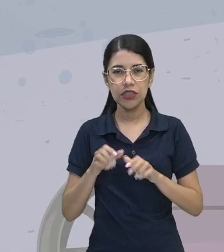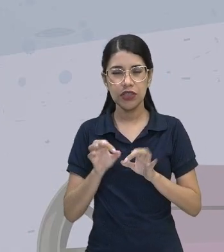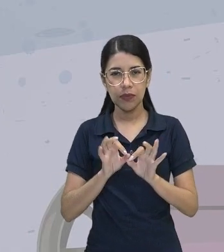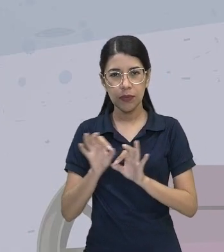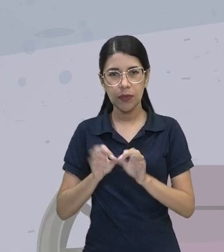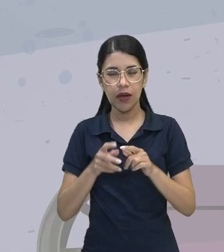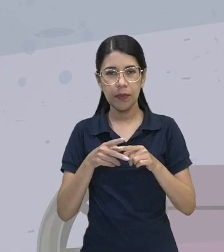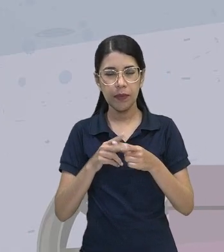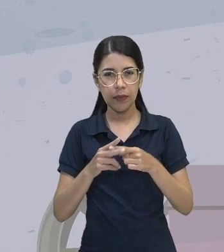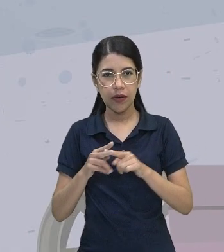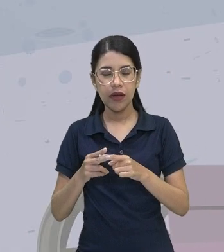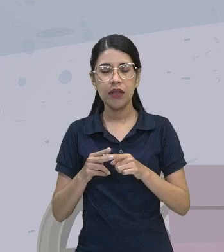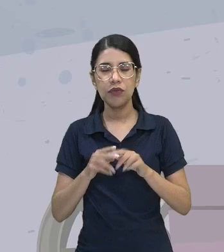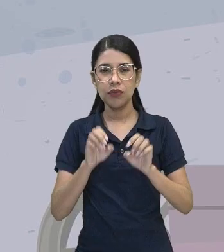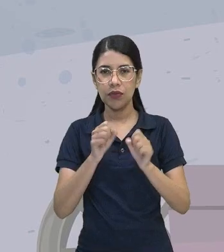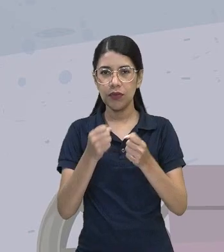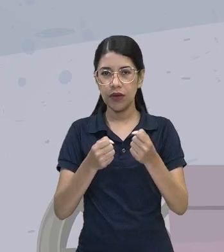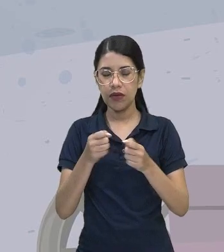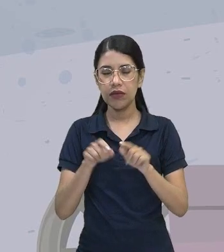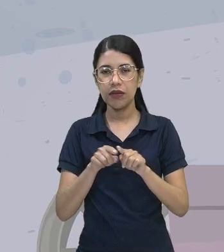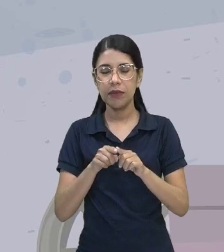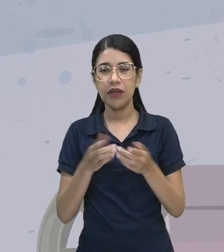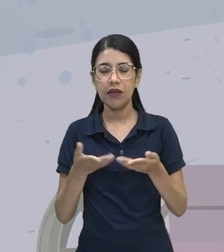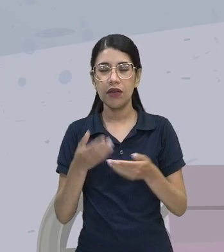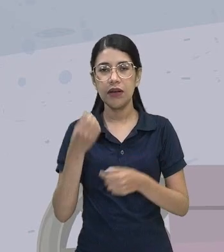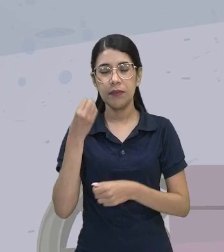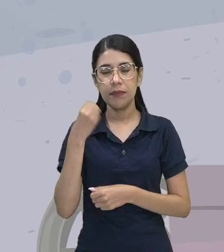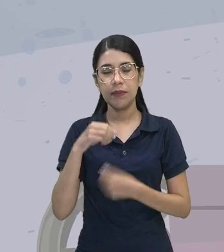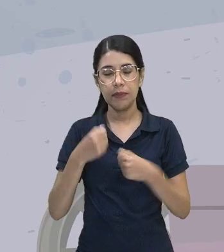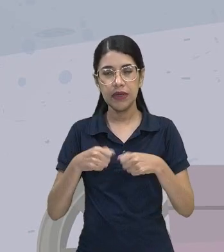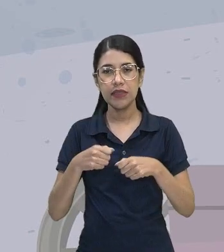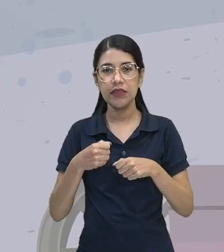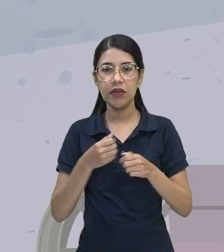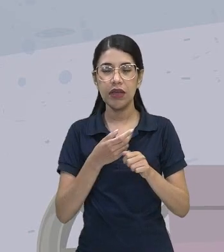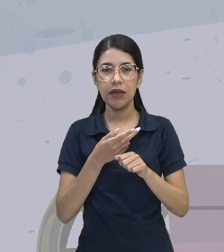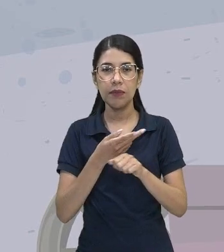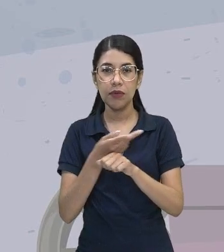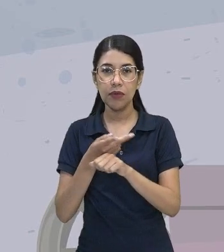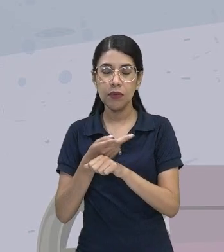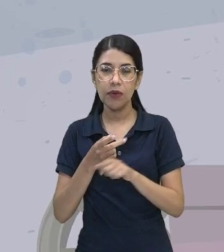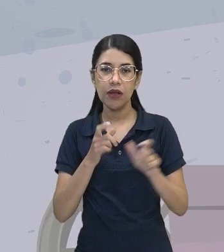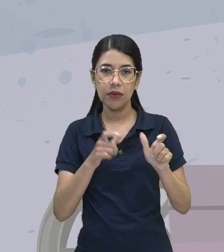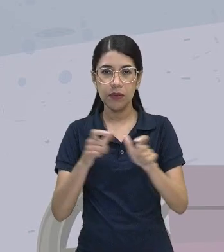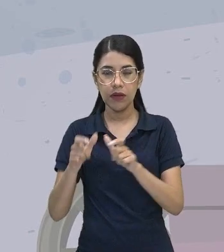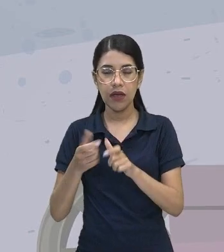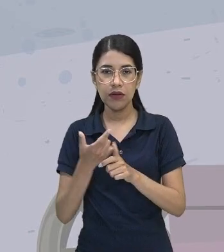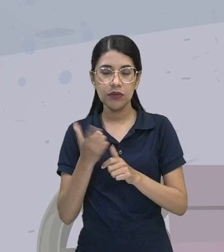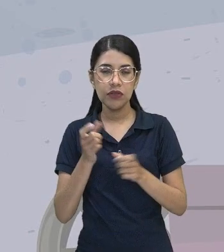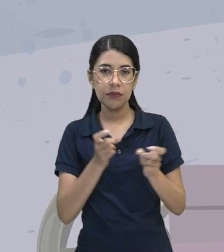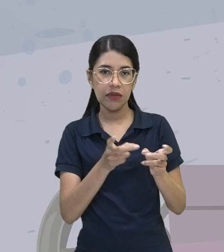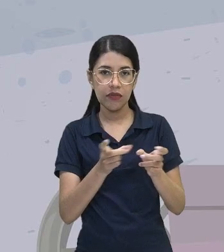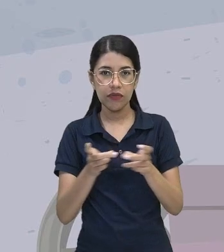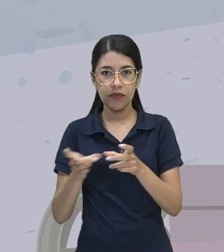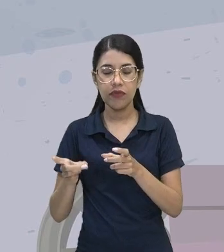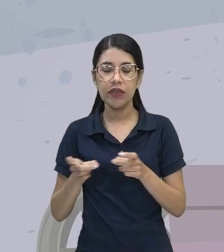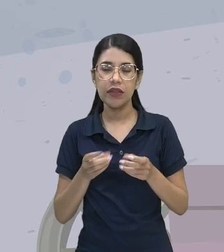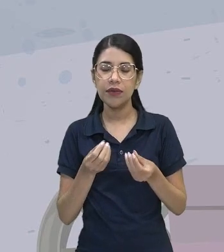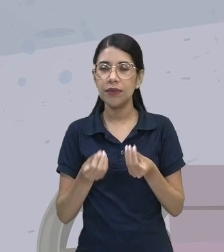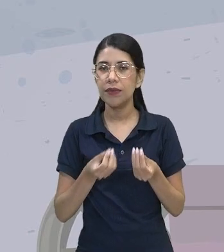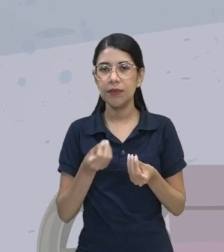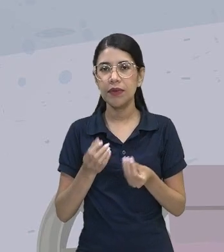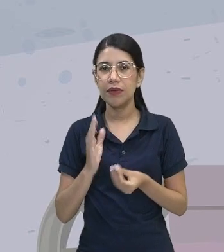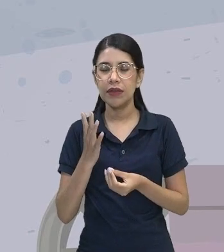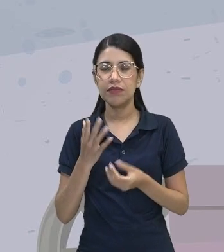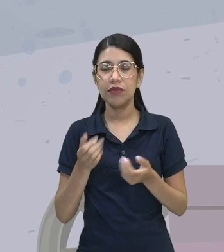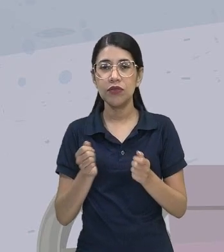era necessário a partir de agora buscar novos mercados consumidores. O que é isso, professor? Pensem